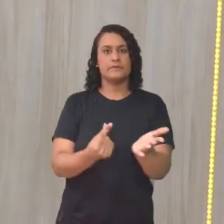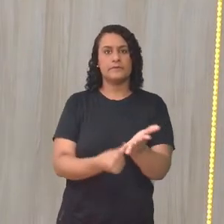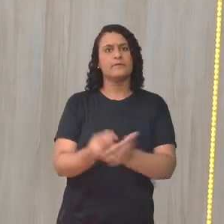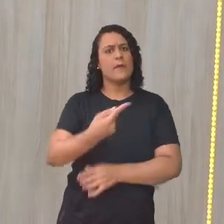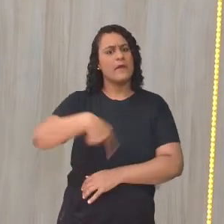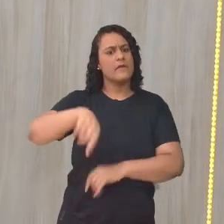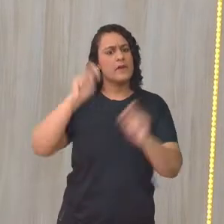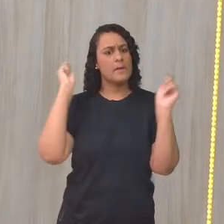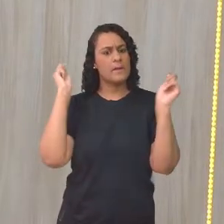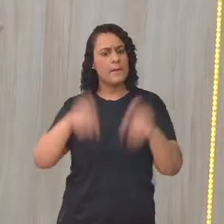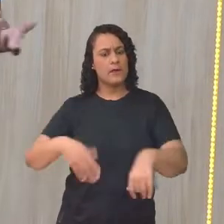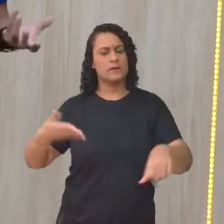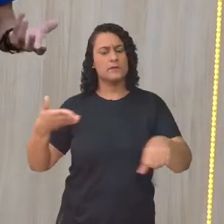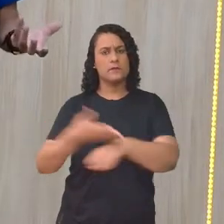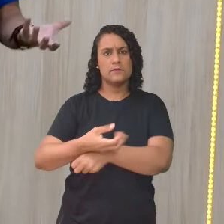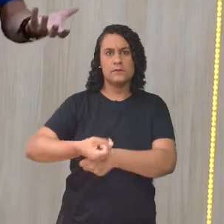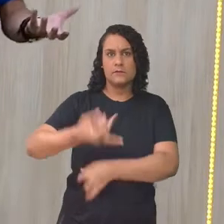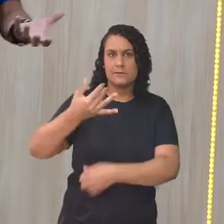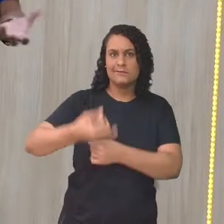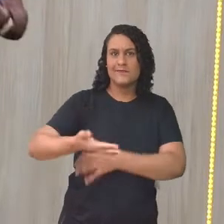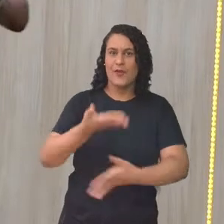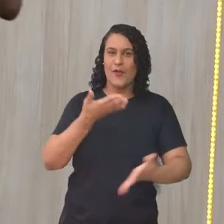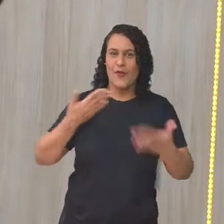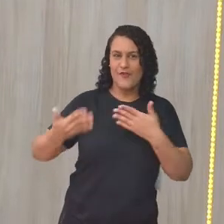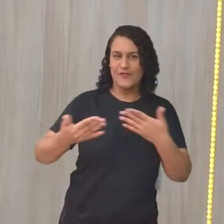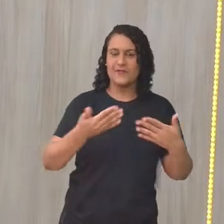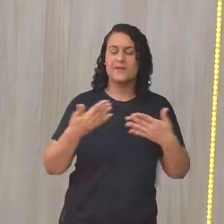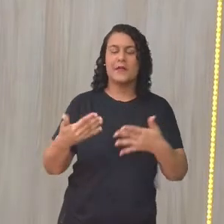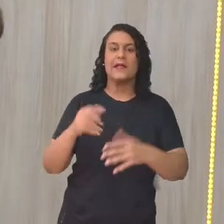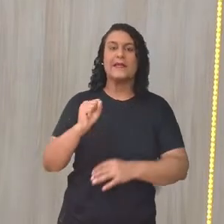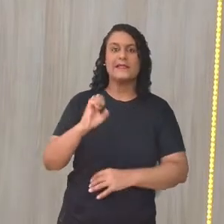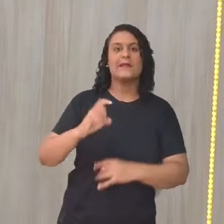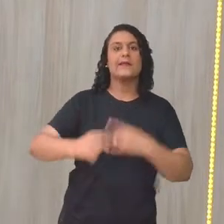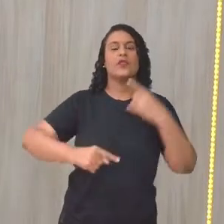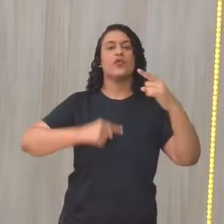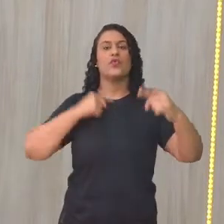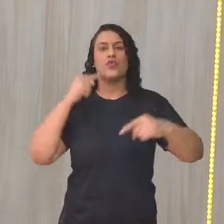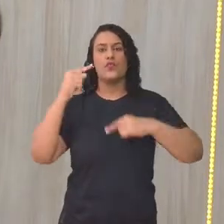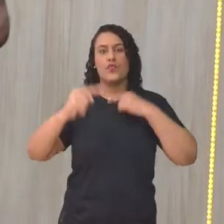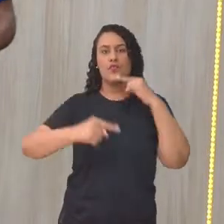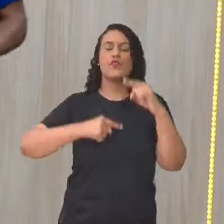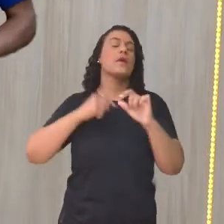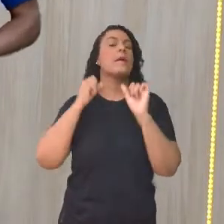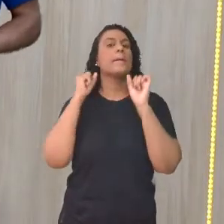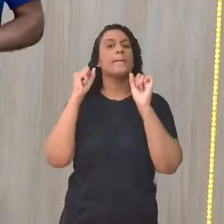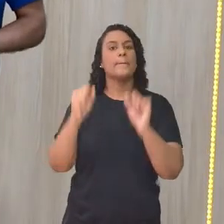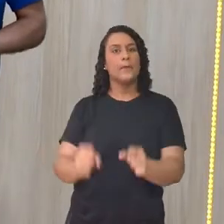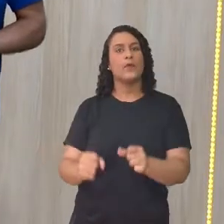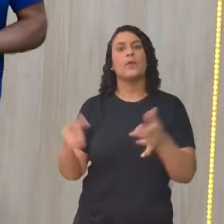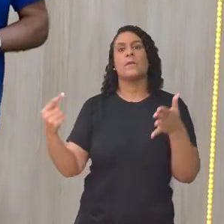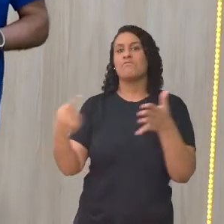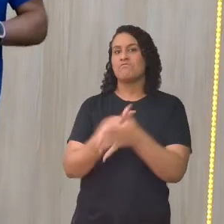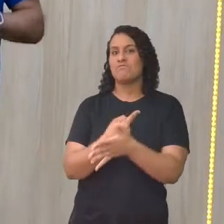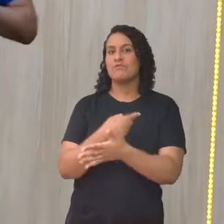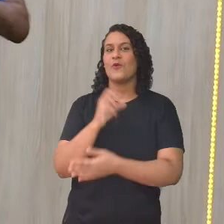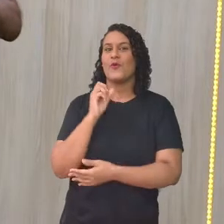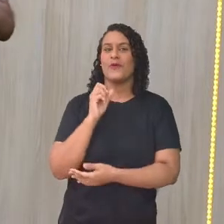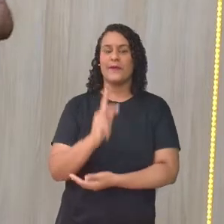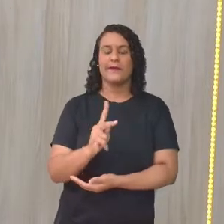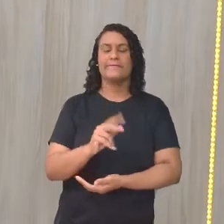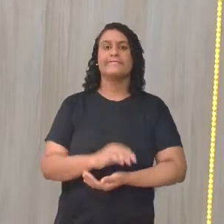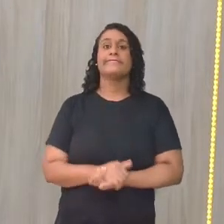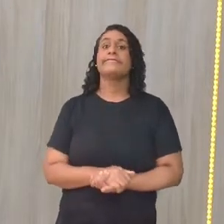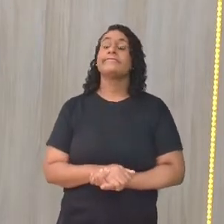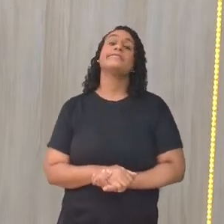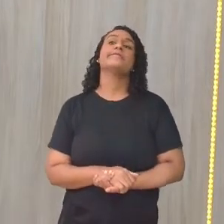você conseguir conversar com o Ricardinho numa boa. Olha que massa. E vai tirar as dúvidas, vai perguntar tudo direitinho aí para Ricardinho. Bom,